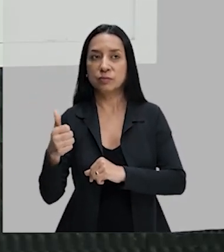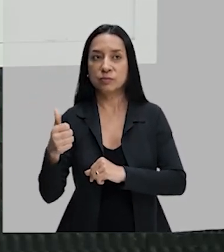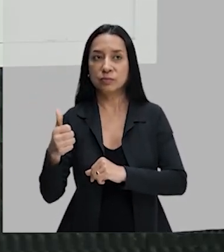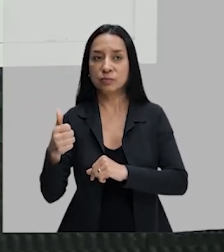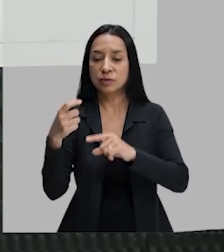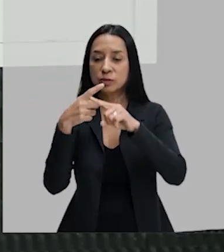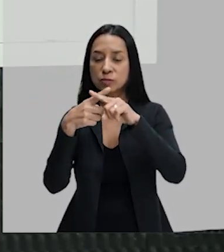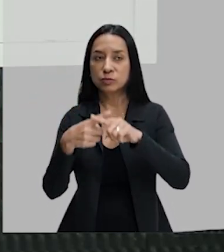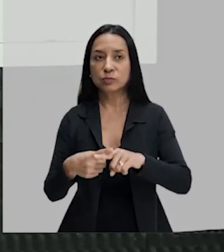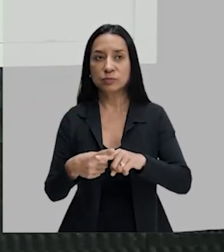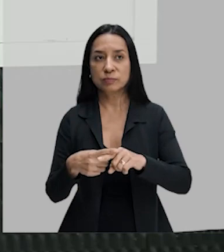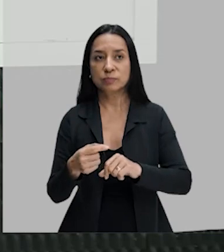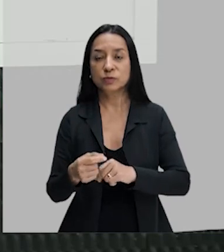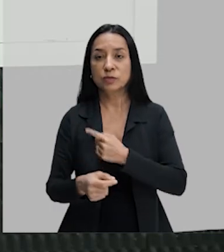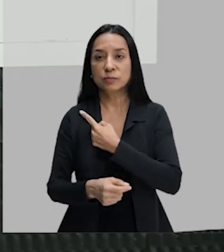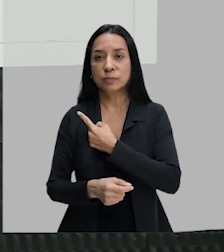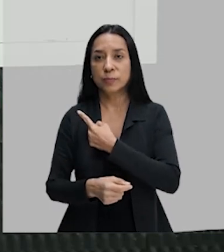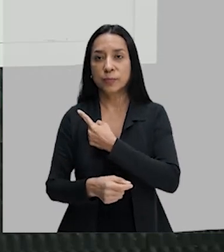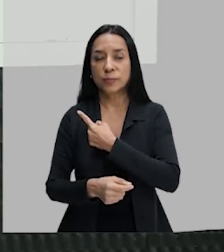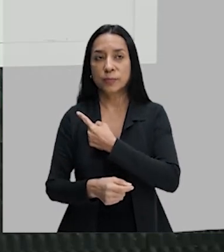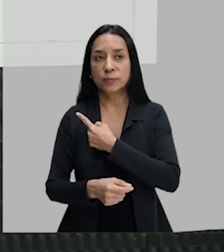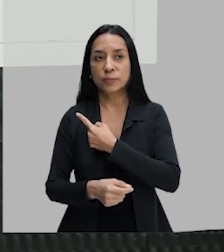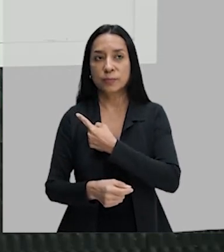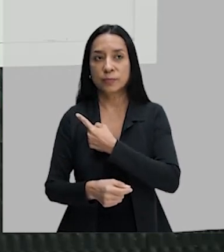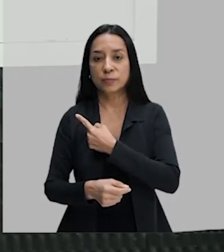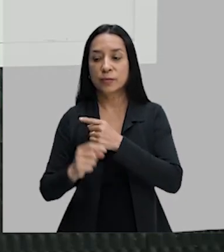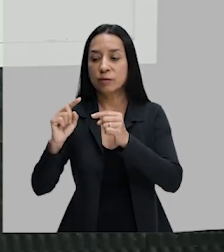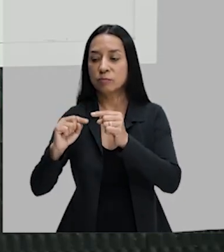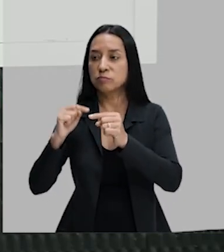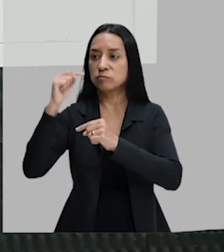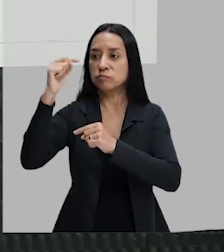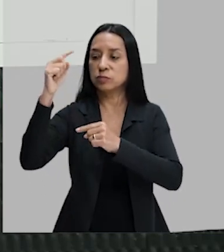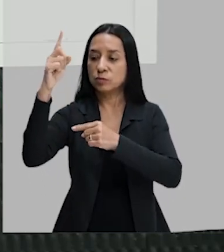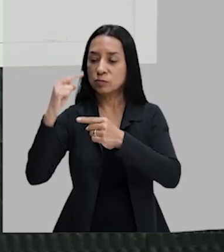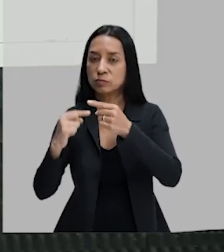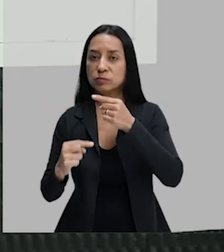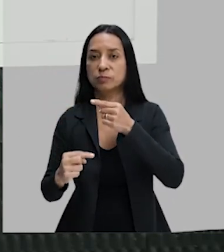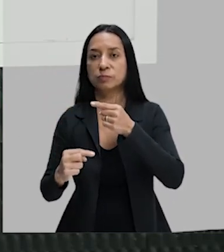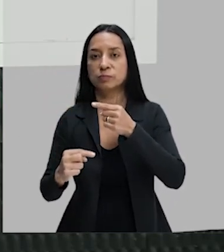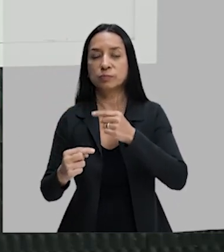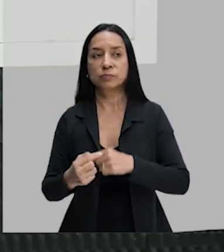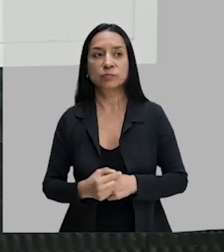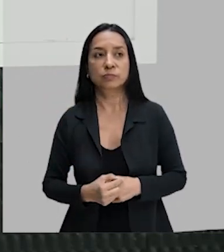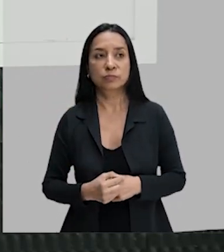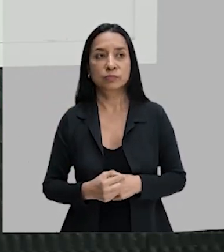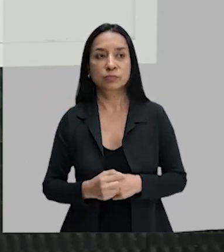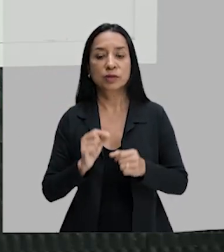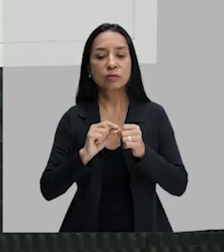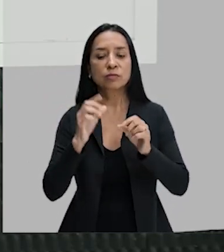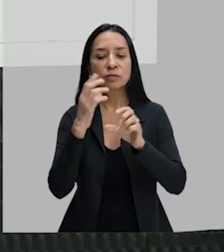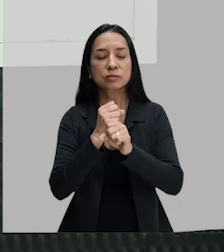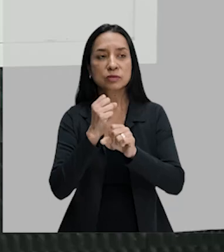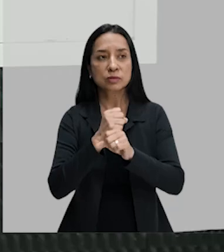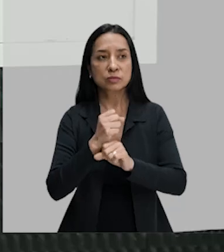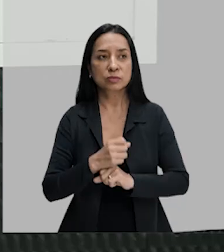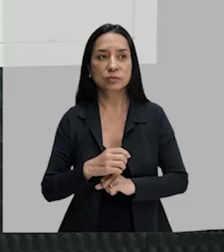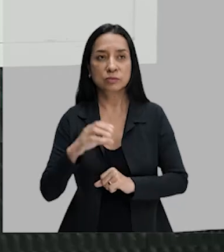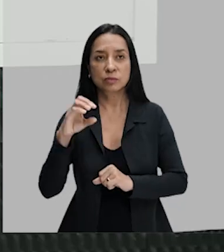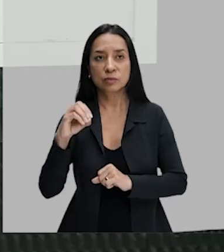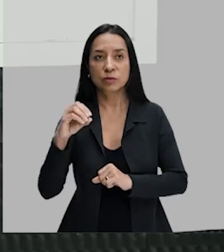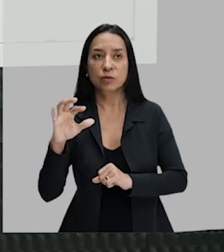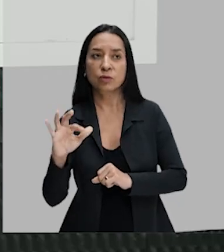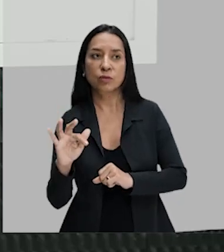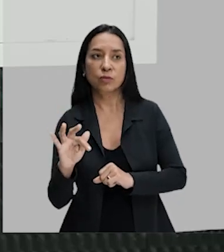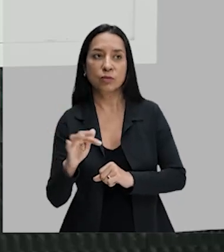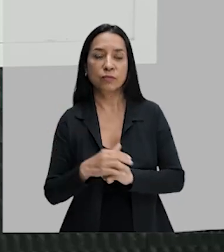diagonais. Né? Tanto na ida quanto na volta. Então vamos fazer essa conta. O cofator